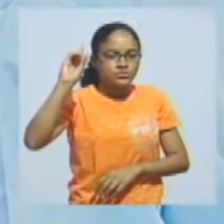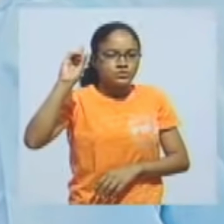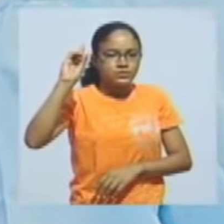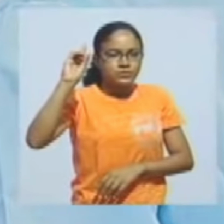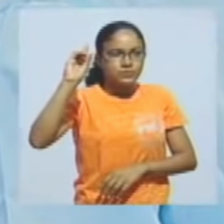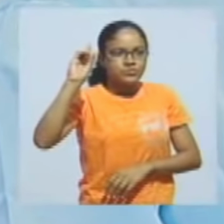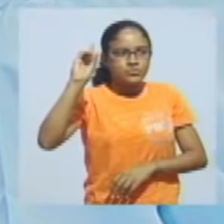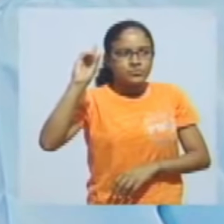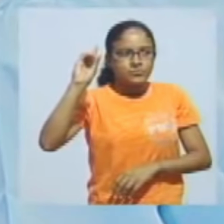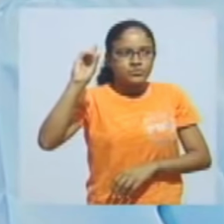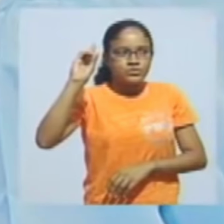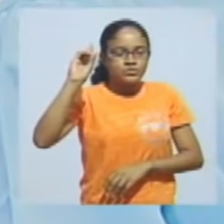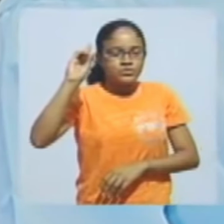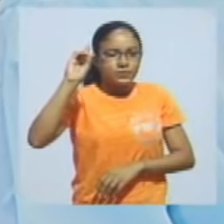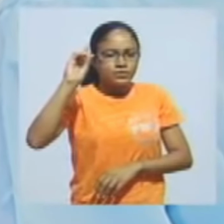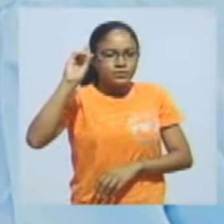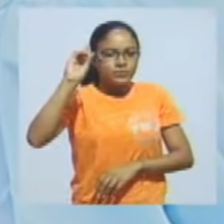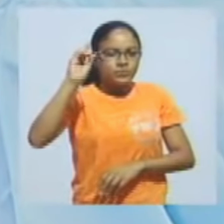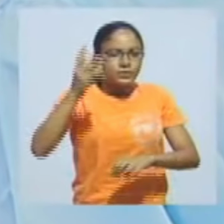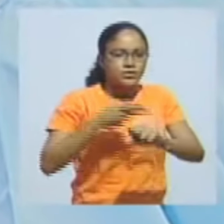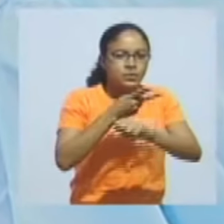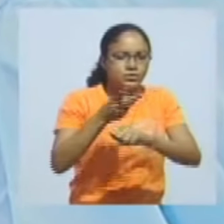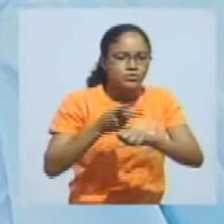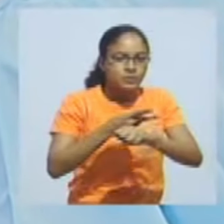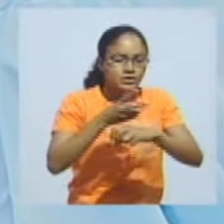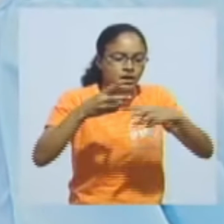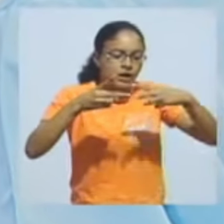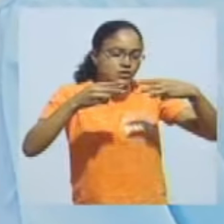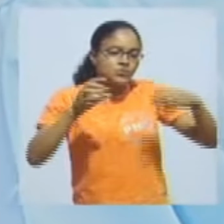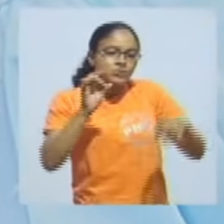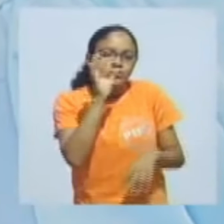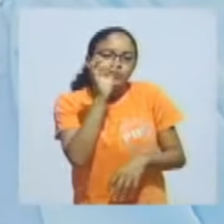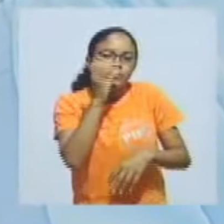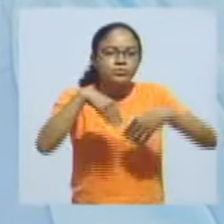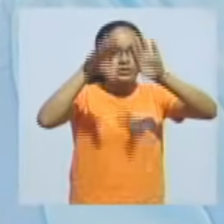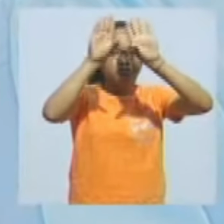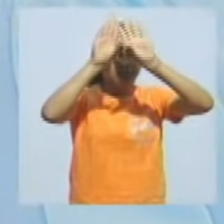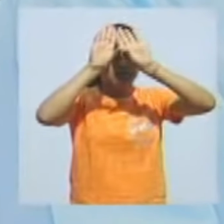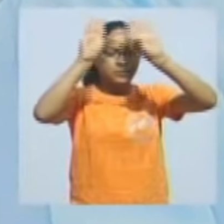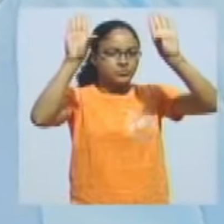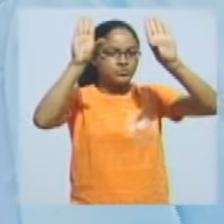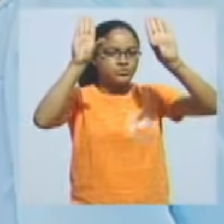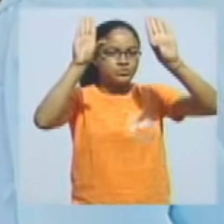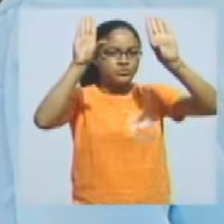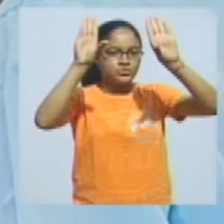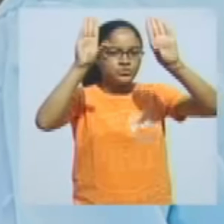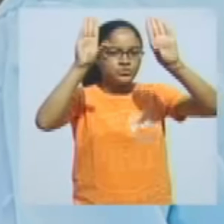Afeiçoai-vos às coisas lá de cima, e não às da terra,